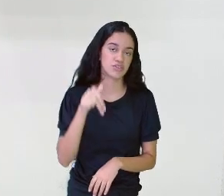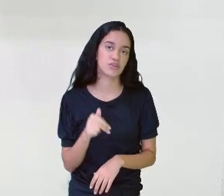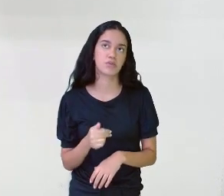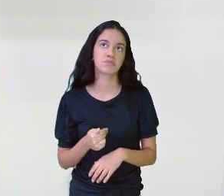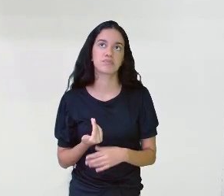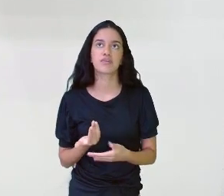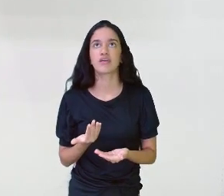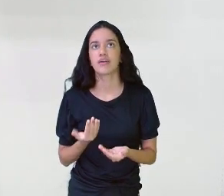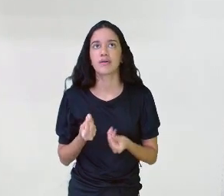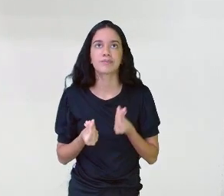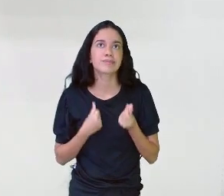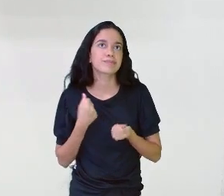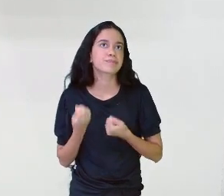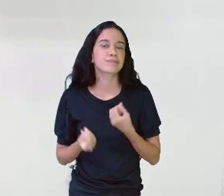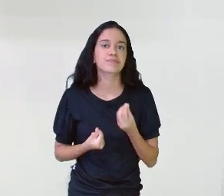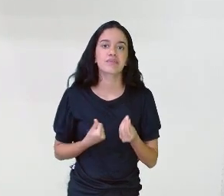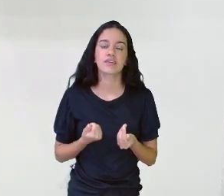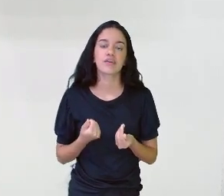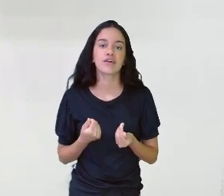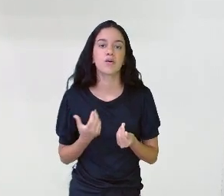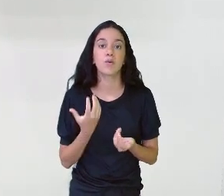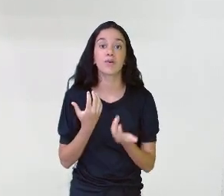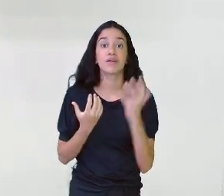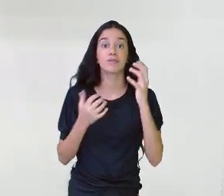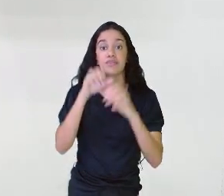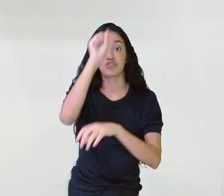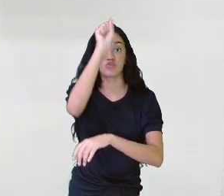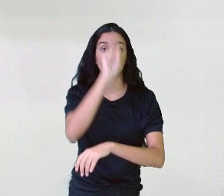com o clima da região